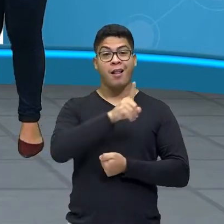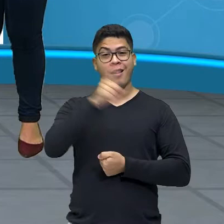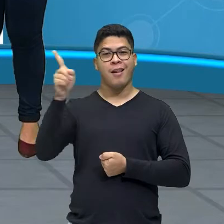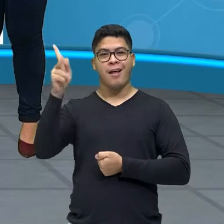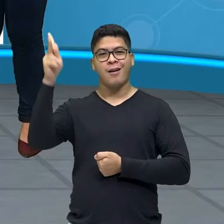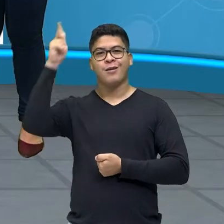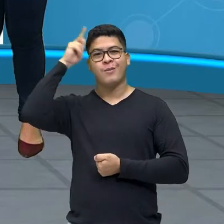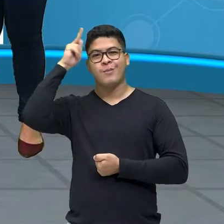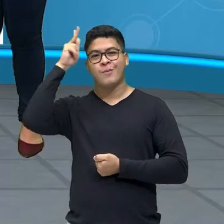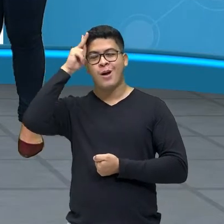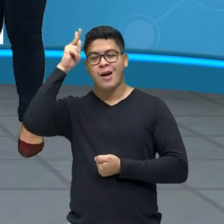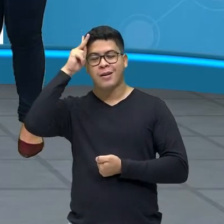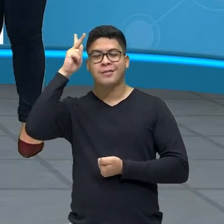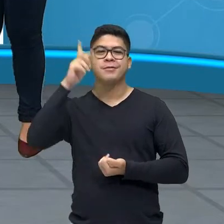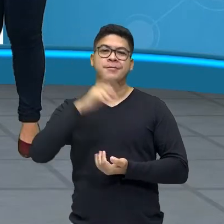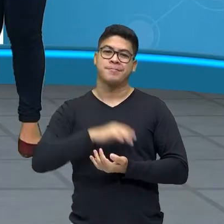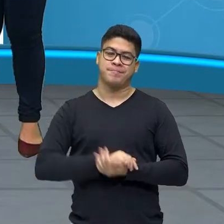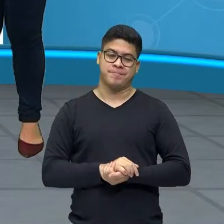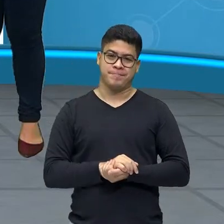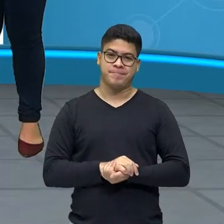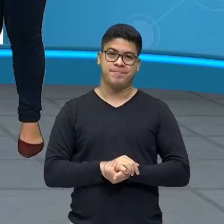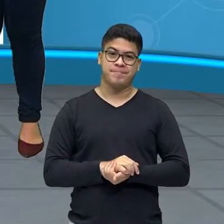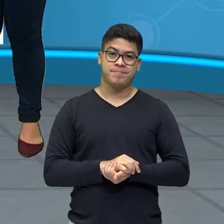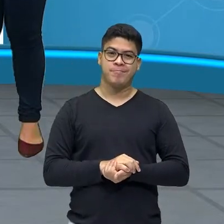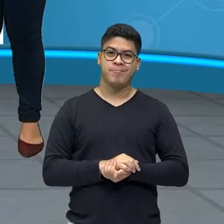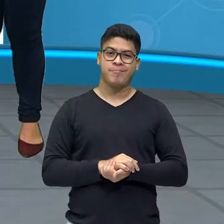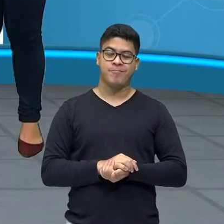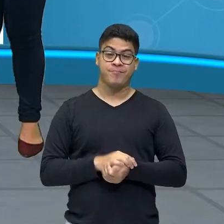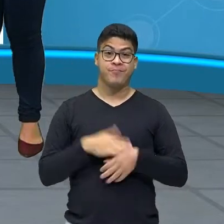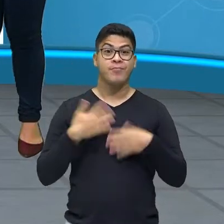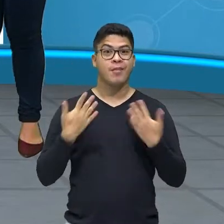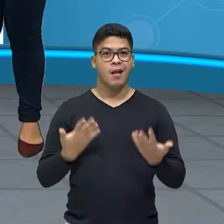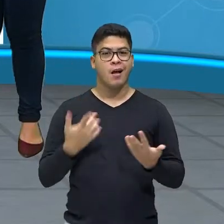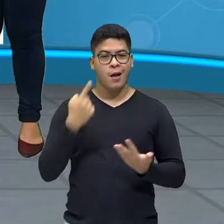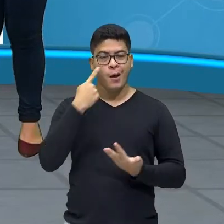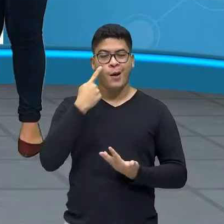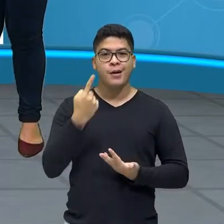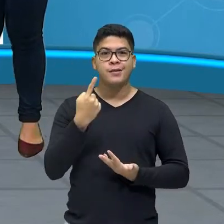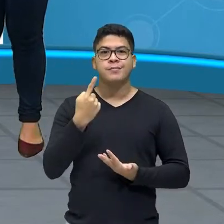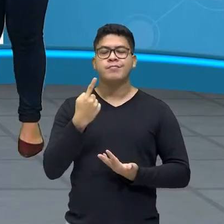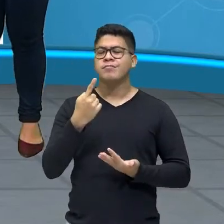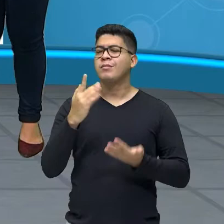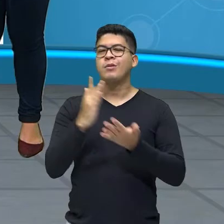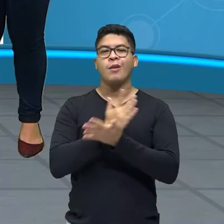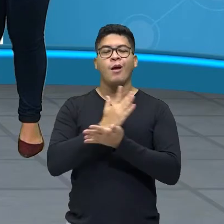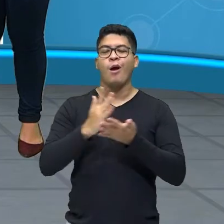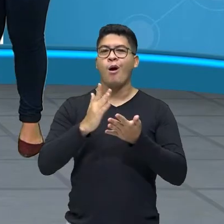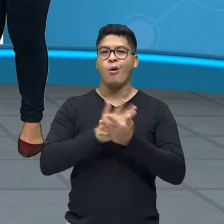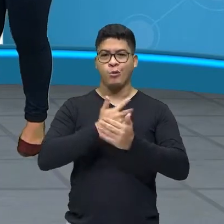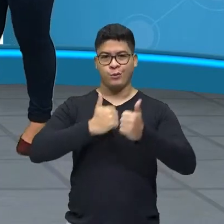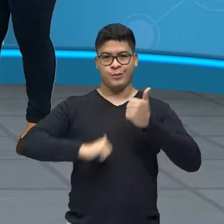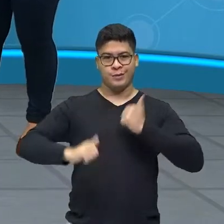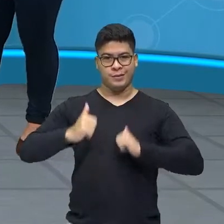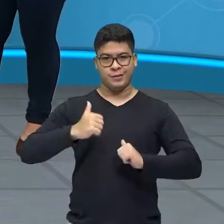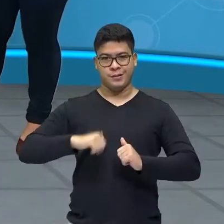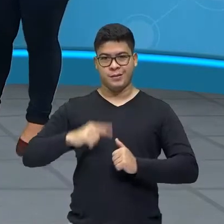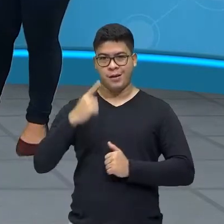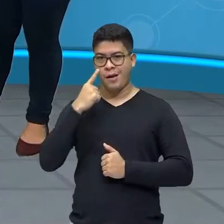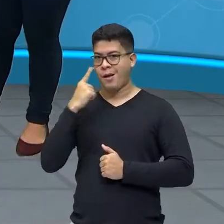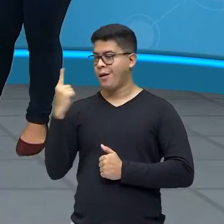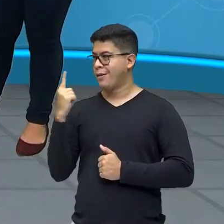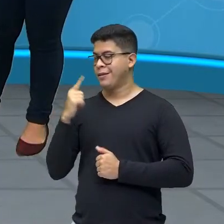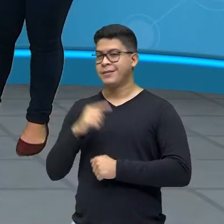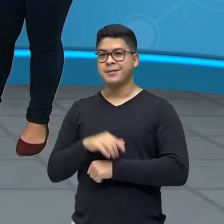onde o nosso boi ali mostra toda a sua beleza. Vamos conhecer alguns personagens do Boi Bumbá. Vamos